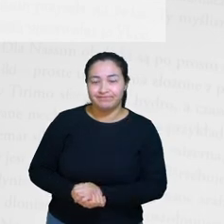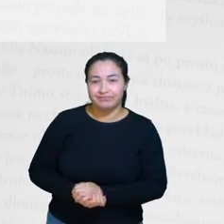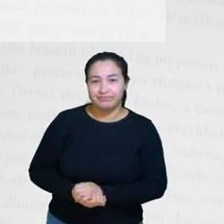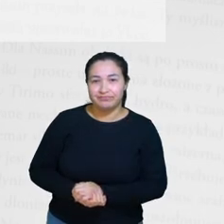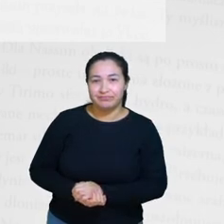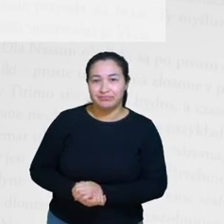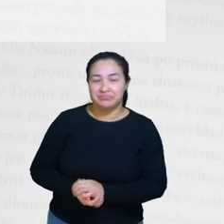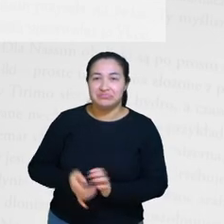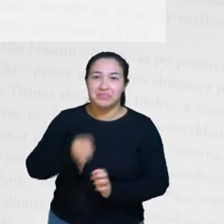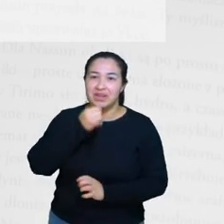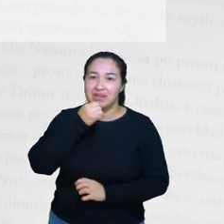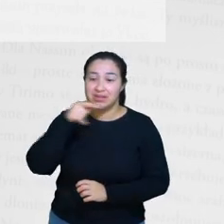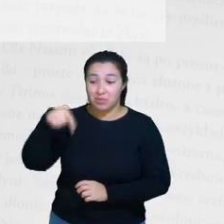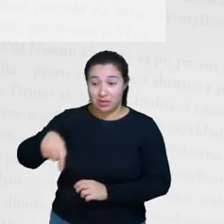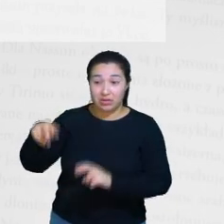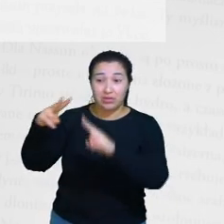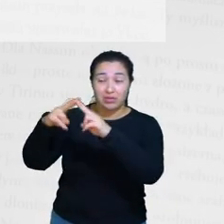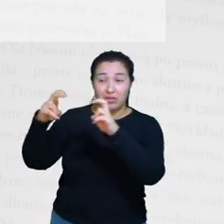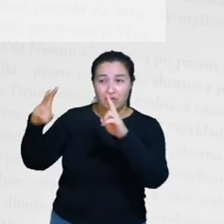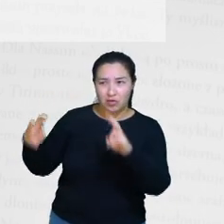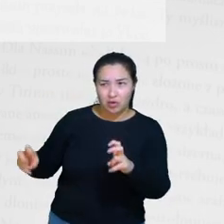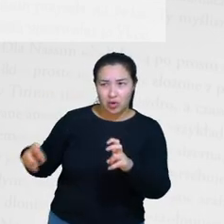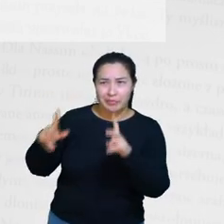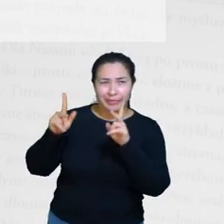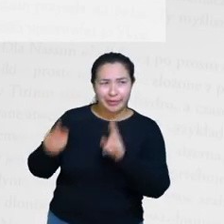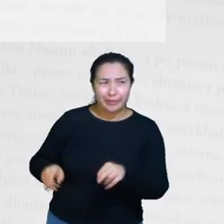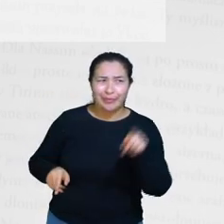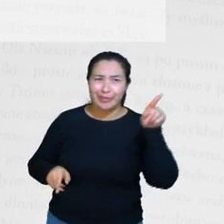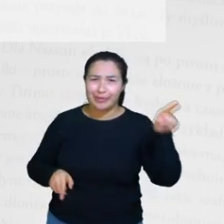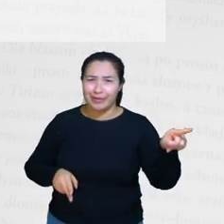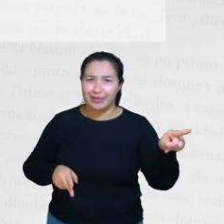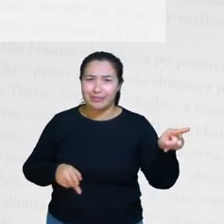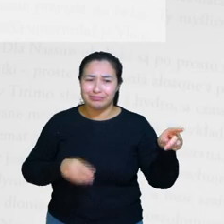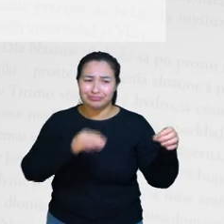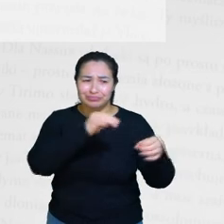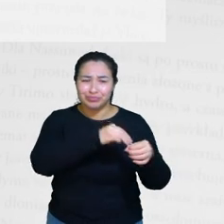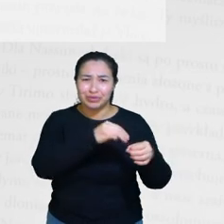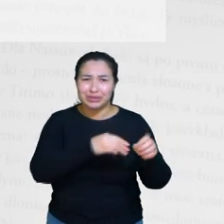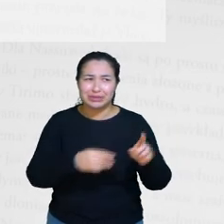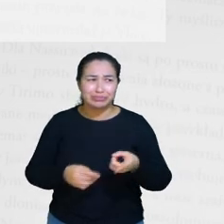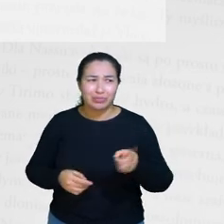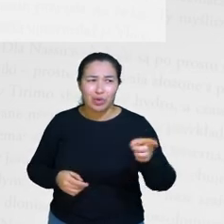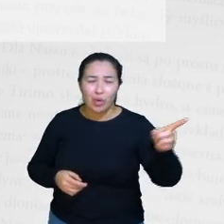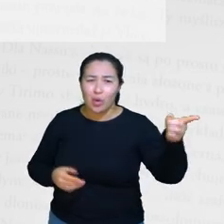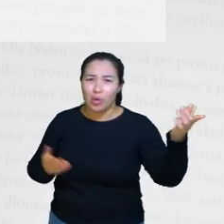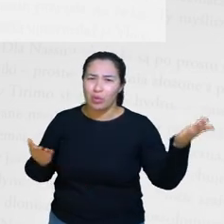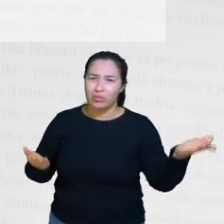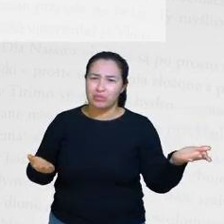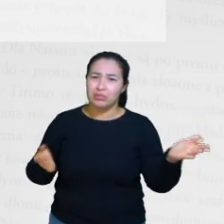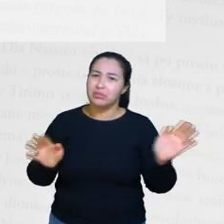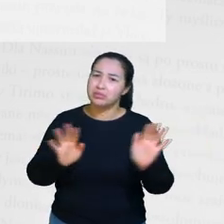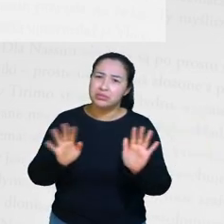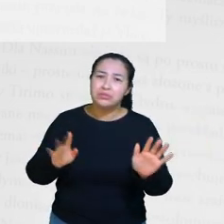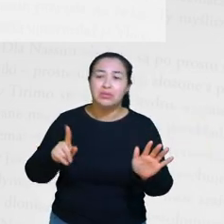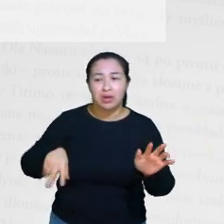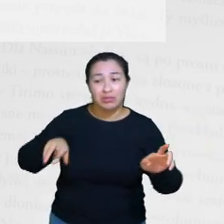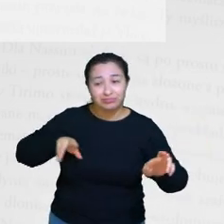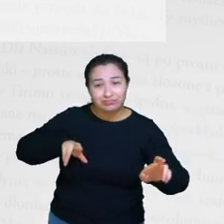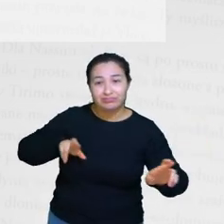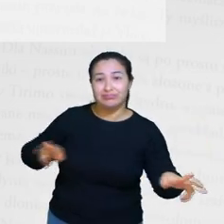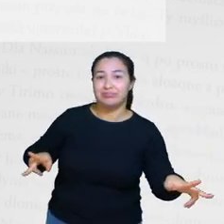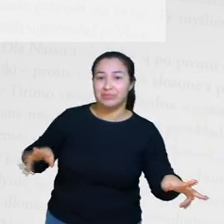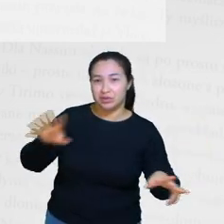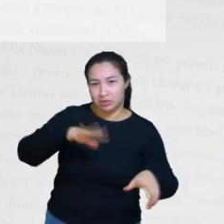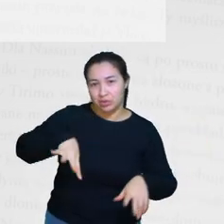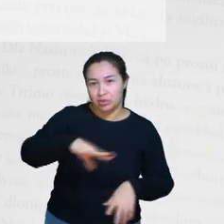para Florianópolis vale para uma uma cidade eh em outra localidade do Estado isso eu acho que isso aqui todos já